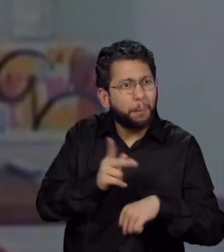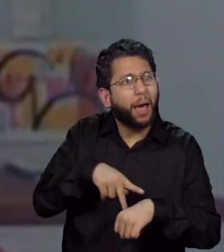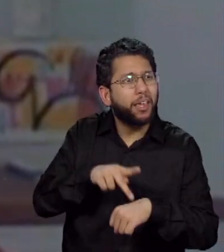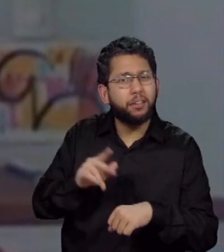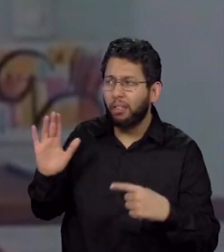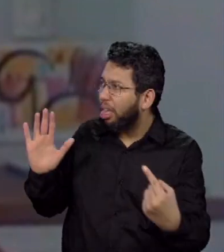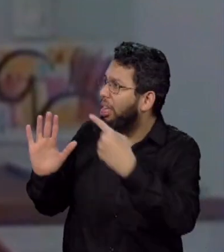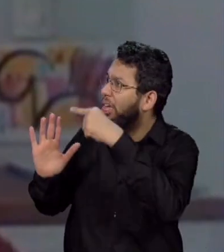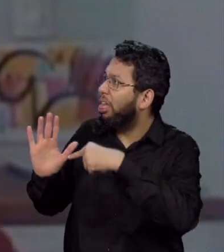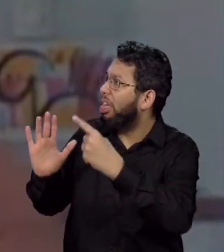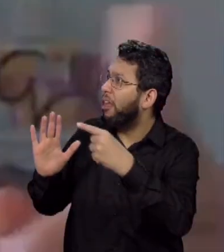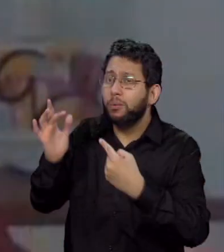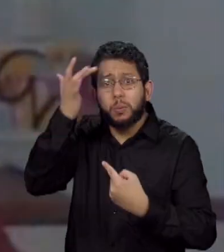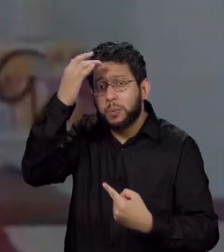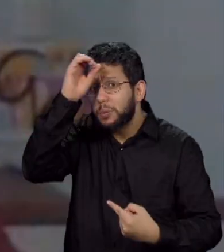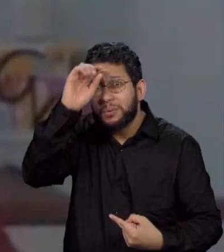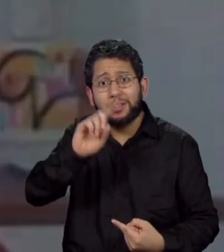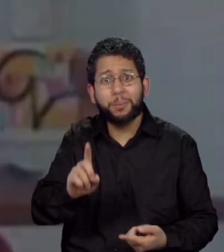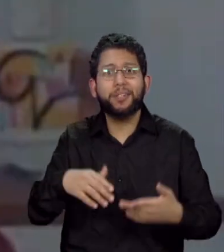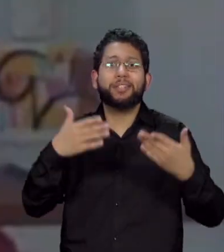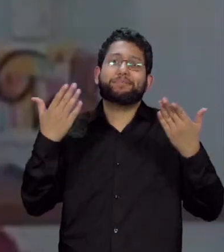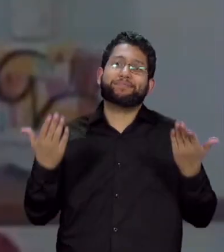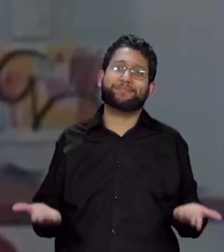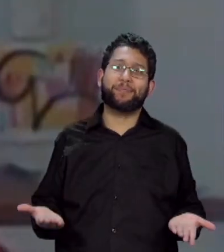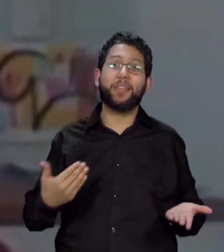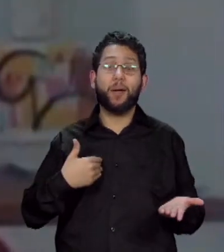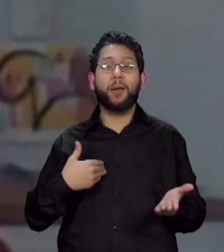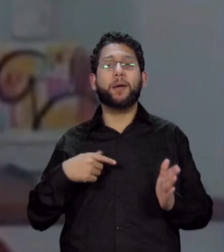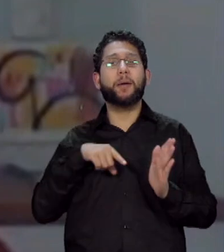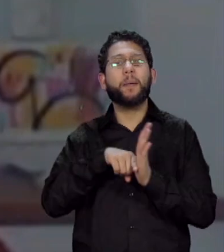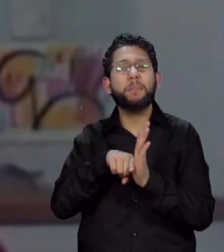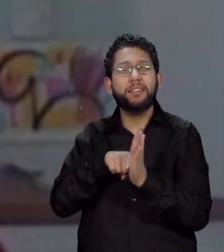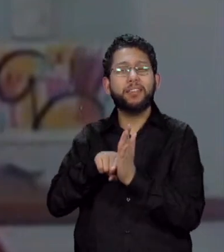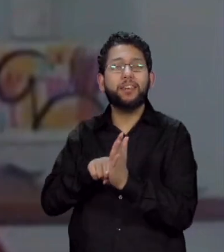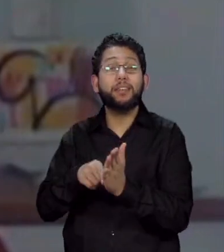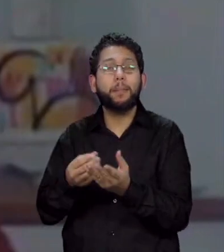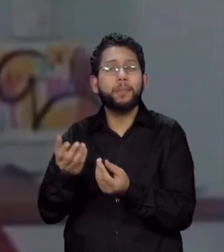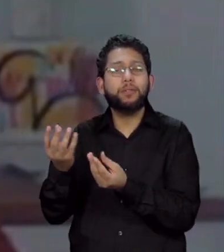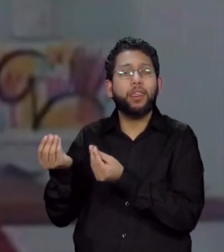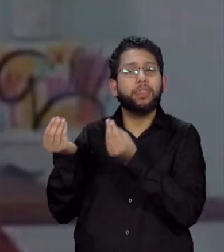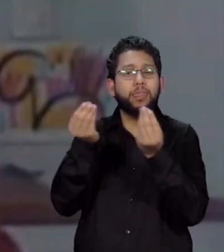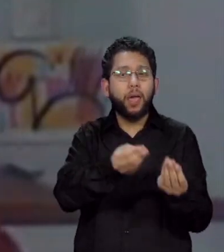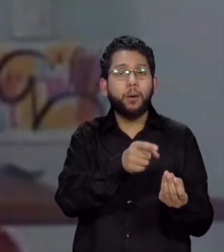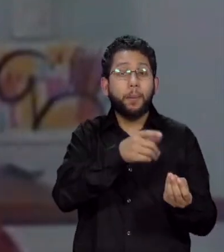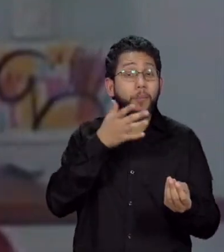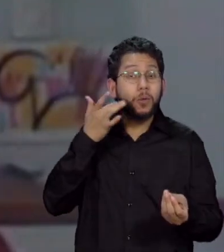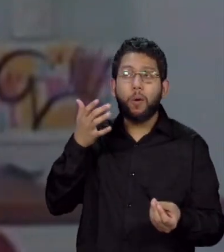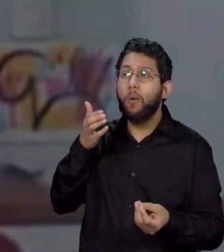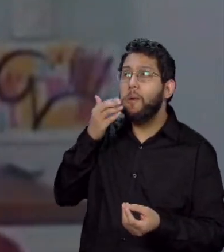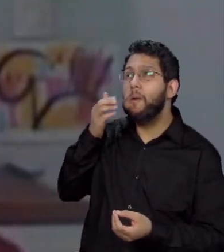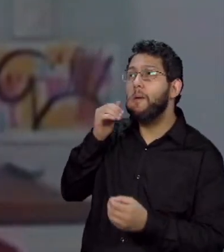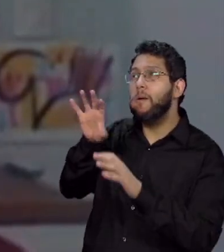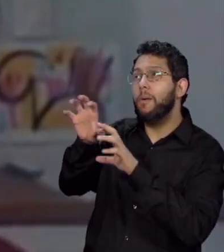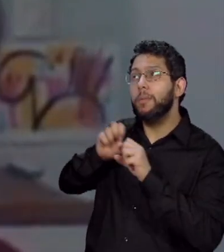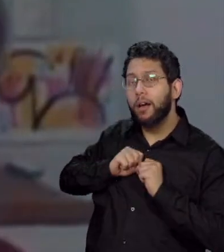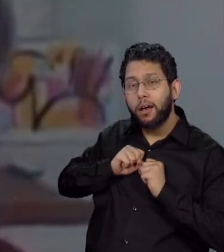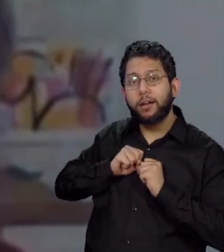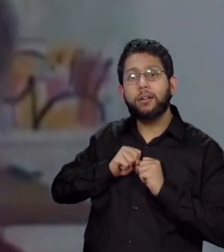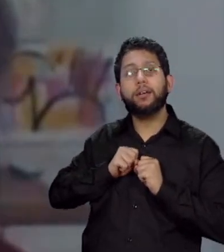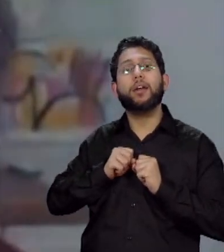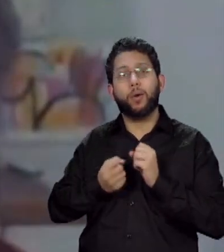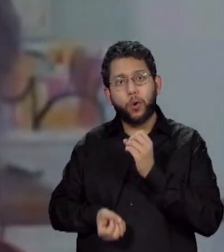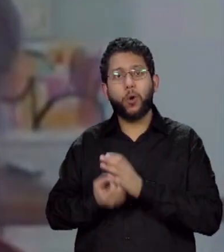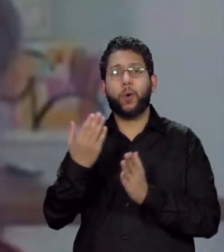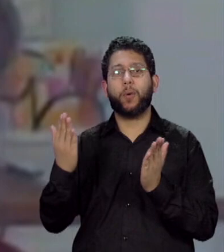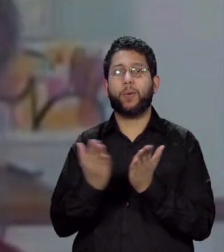ao final, o conjunto dessas pesquisas de recepção dessas séries resultou num livro, que é